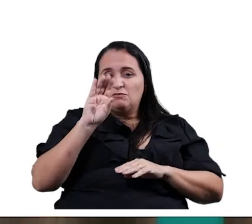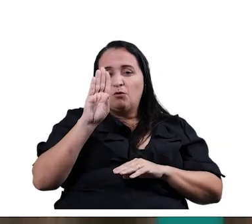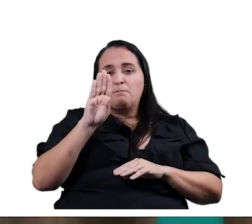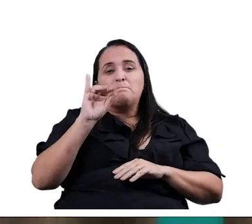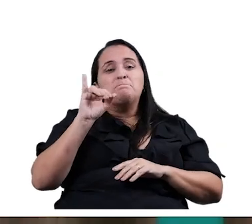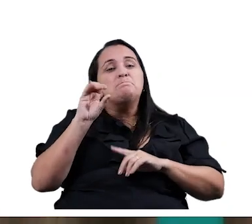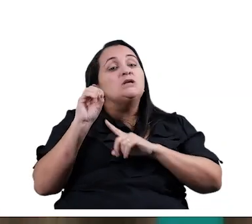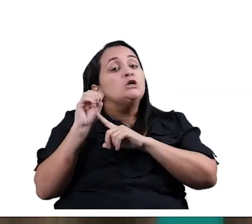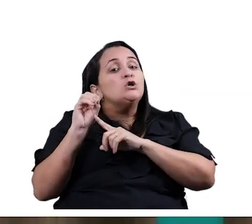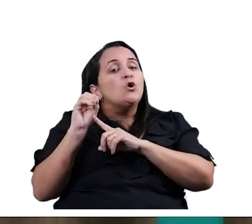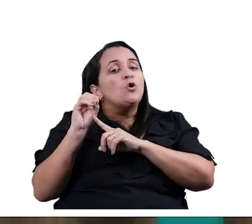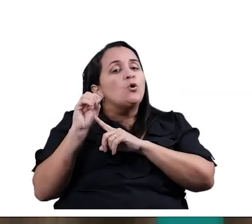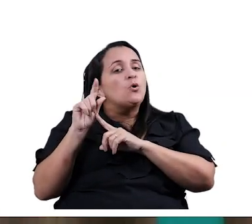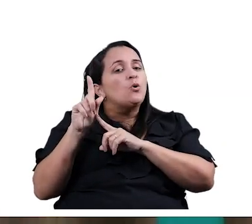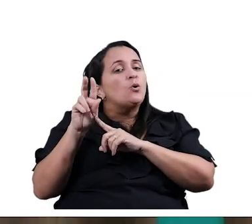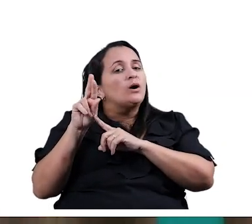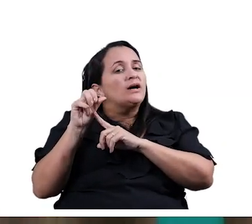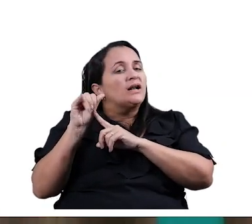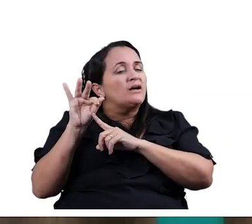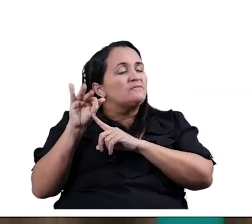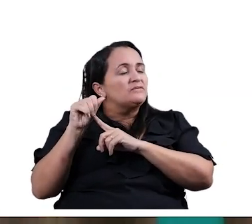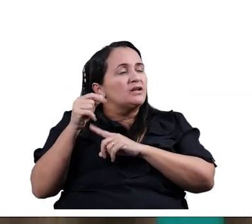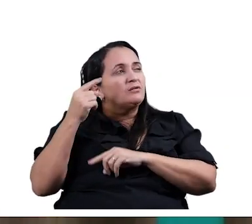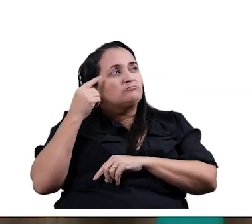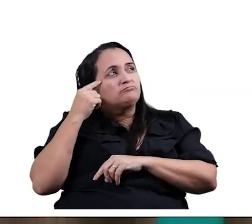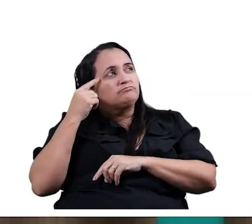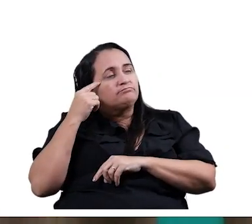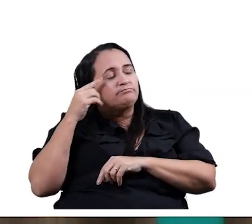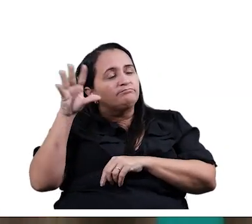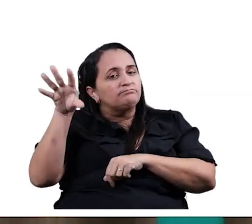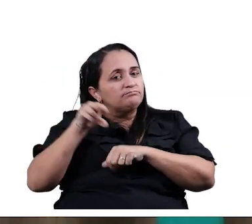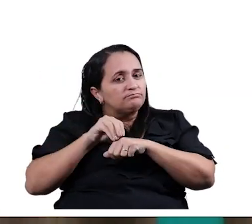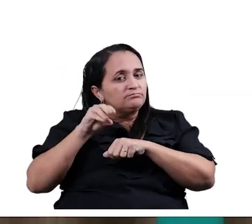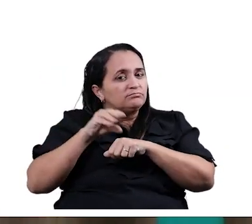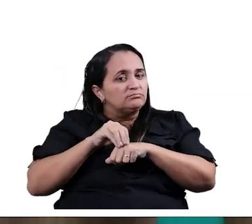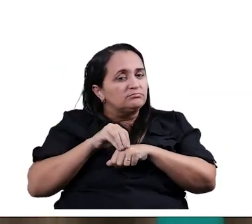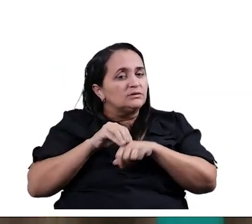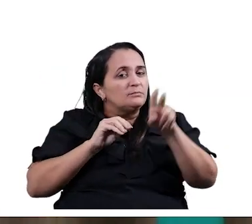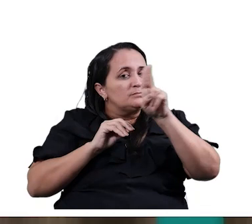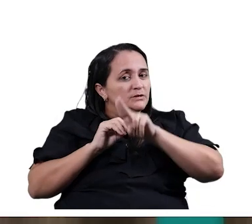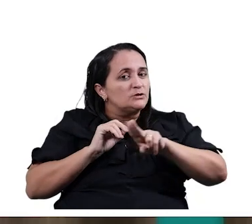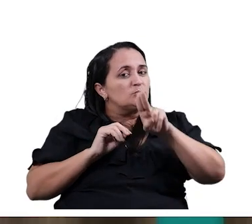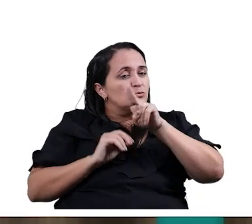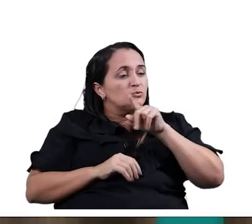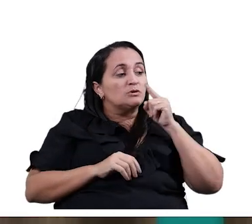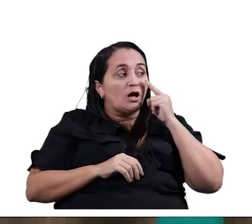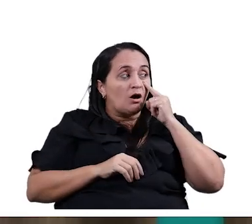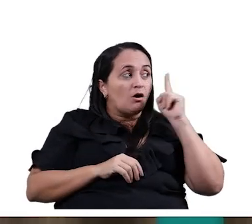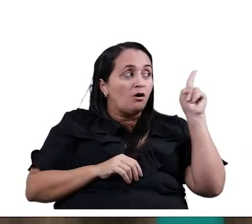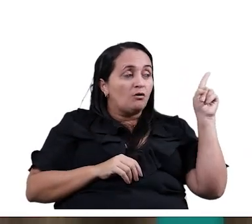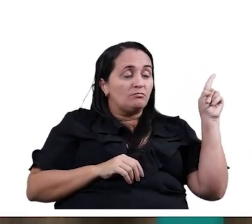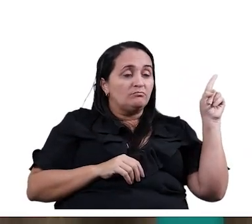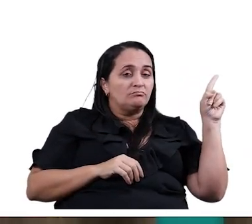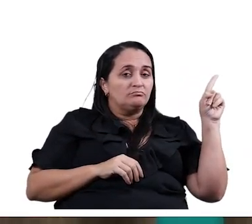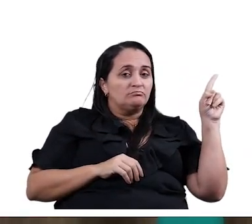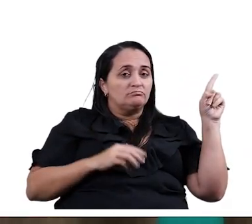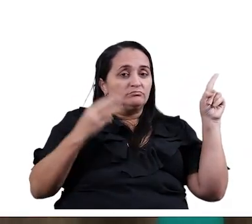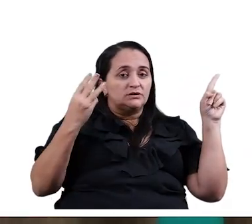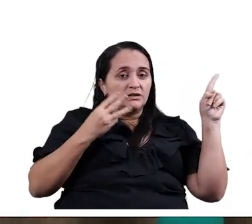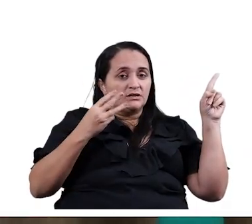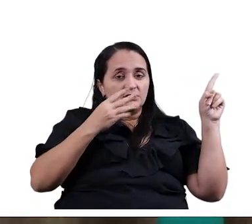biografia, eu vou precisar usar esses pronomes aqui, que são de terceira